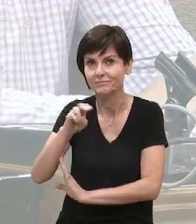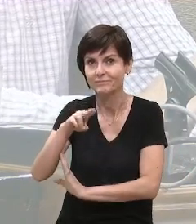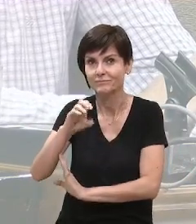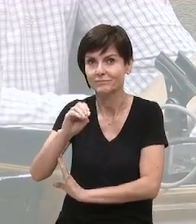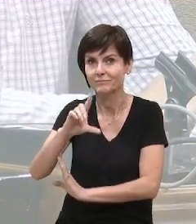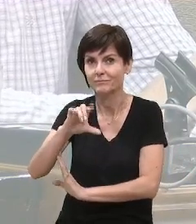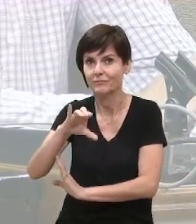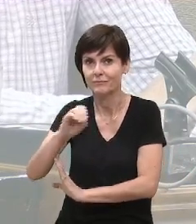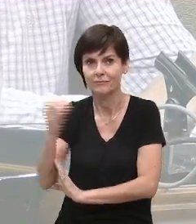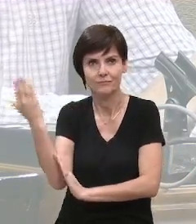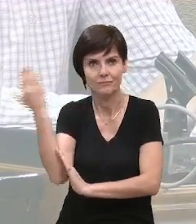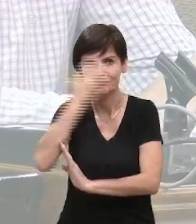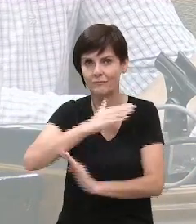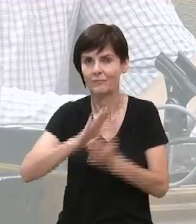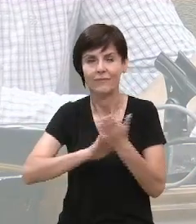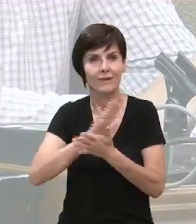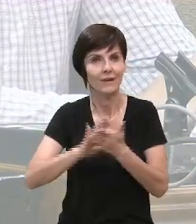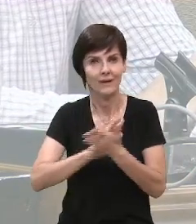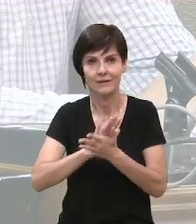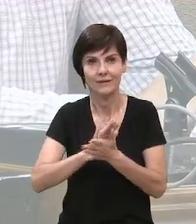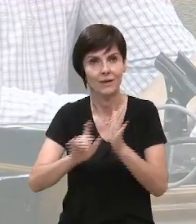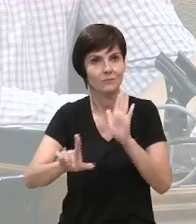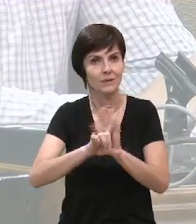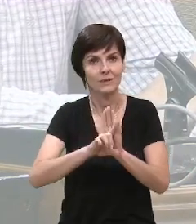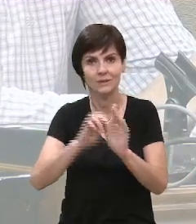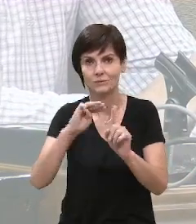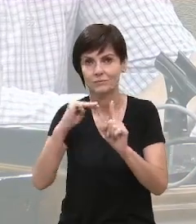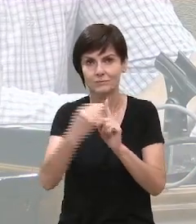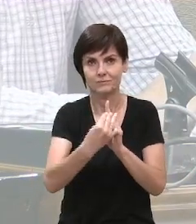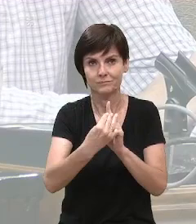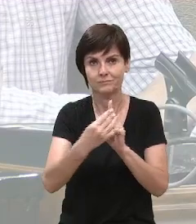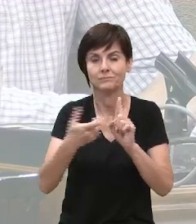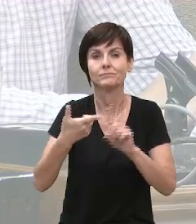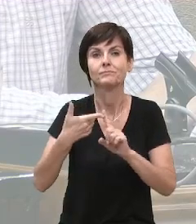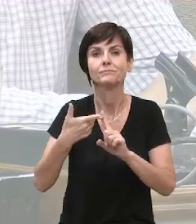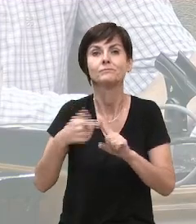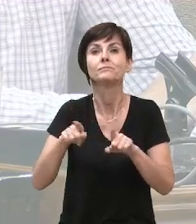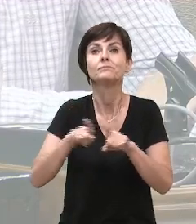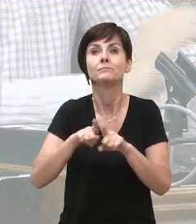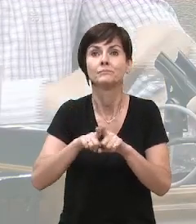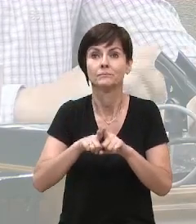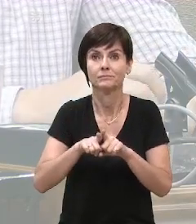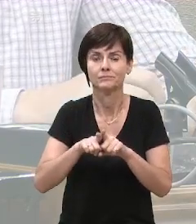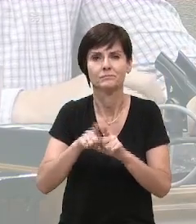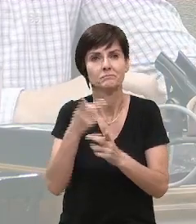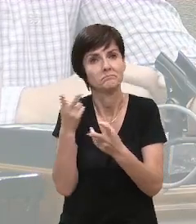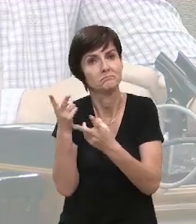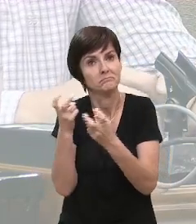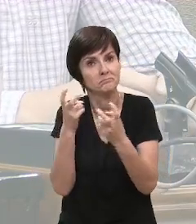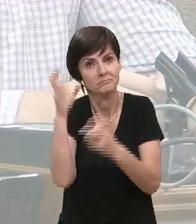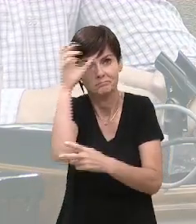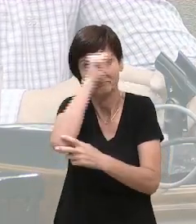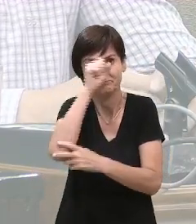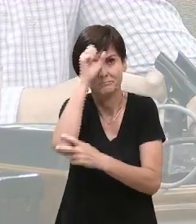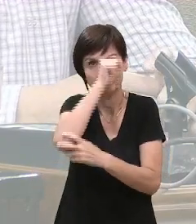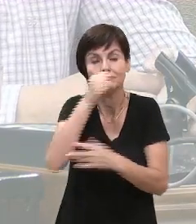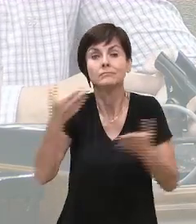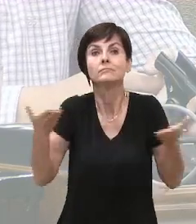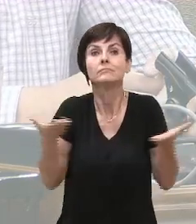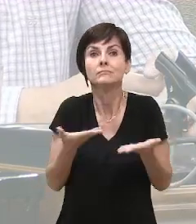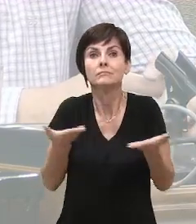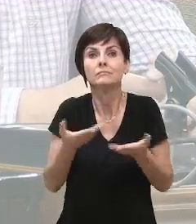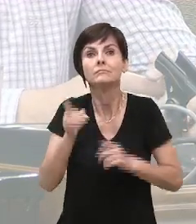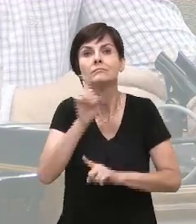precisa comprovação jurídica, é uma lei de mercado. E pelo que eu estou aprendendo aqui, né,